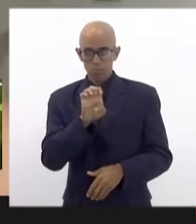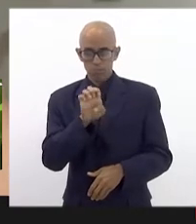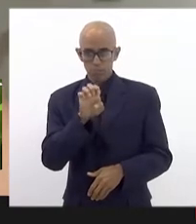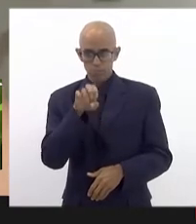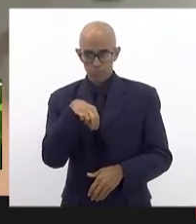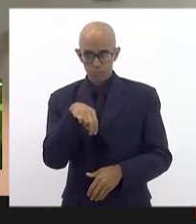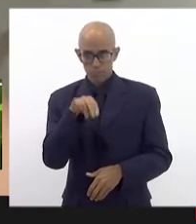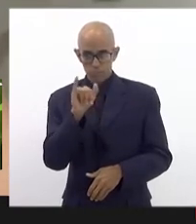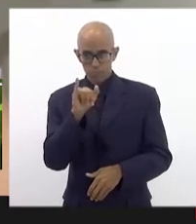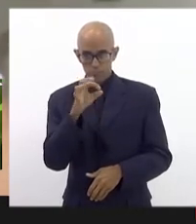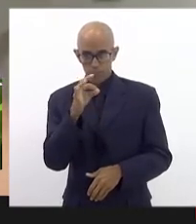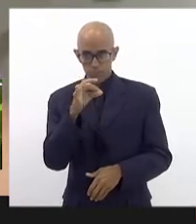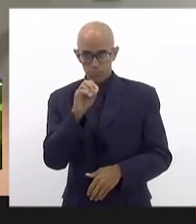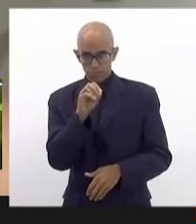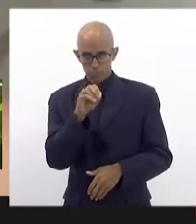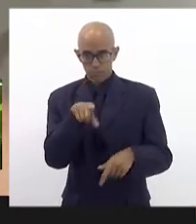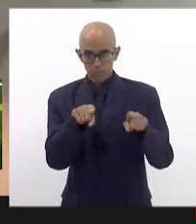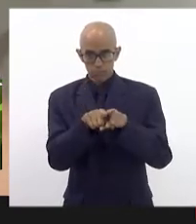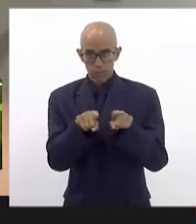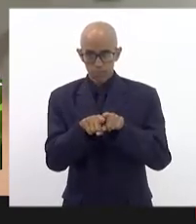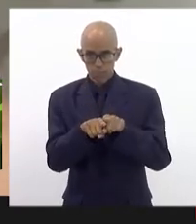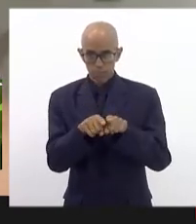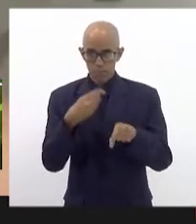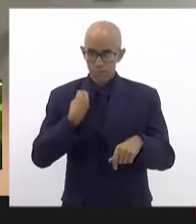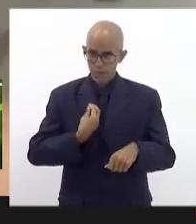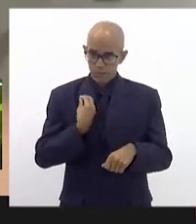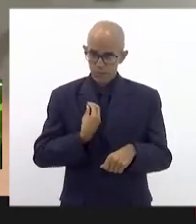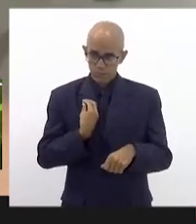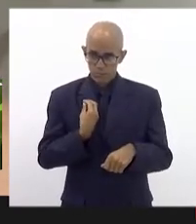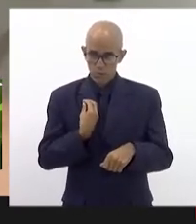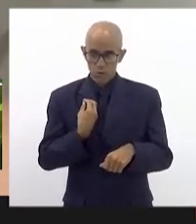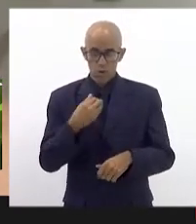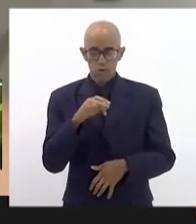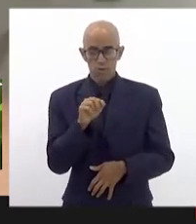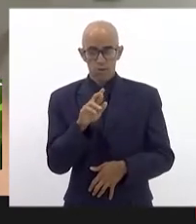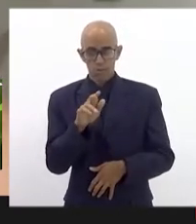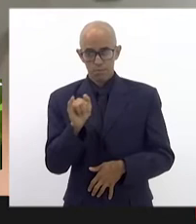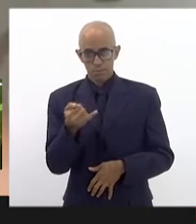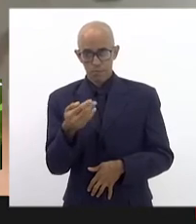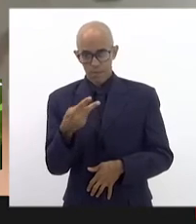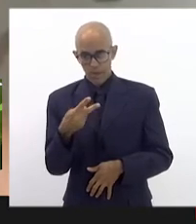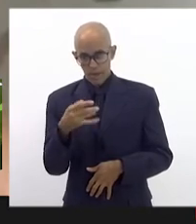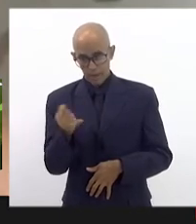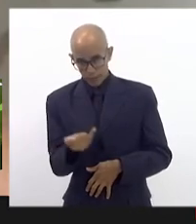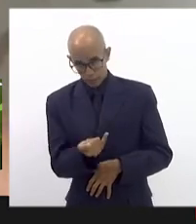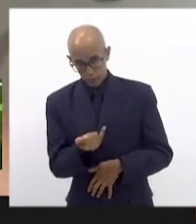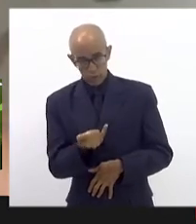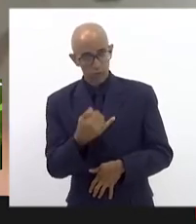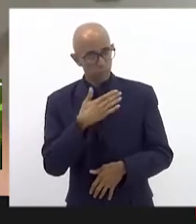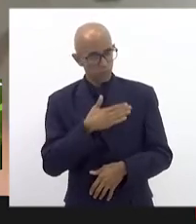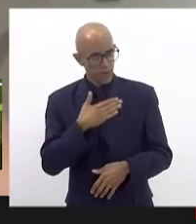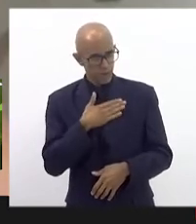foi, também participou lá da FAPERJ, do Conselho, prazer revê-lo.